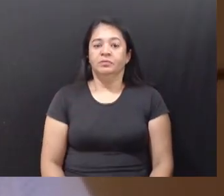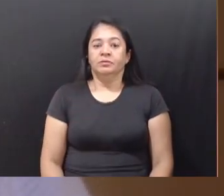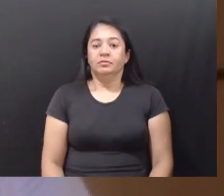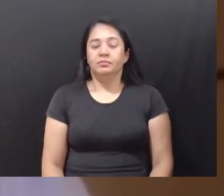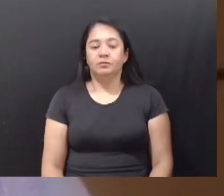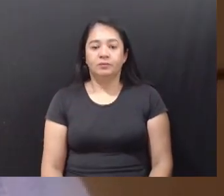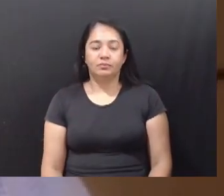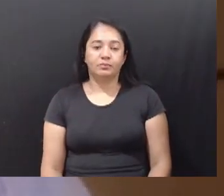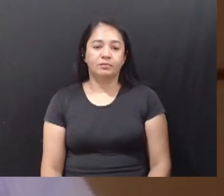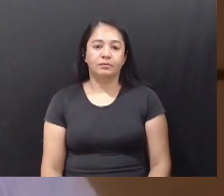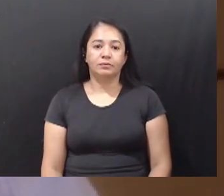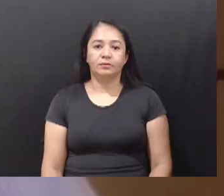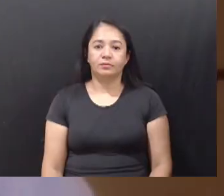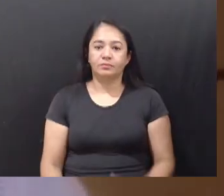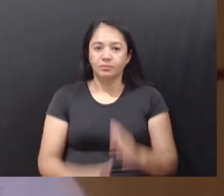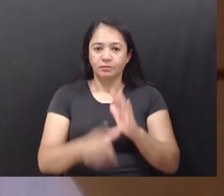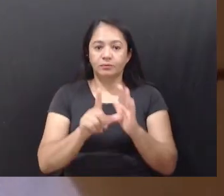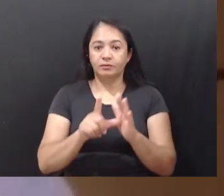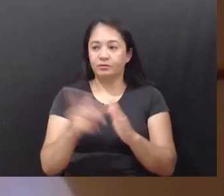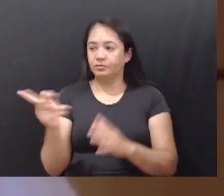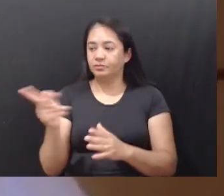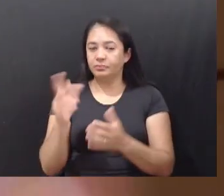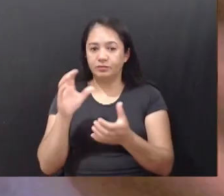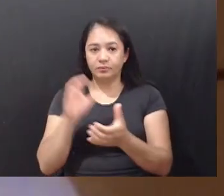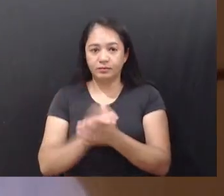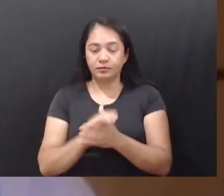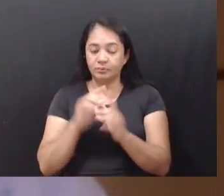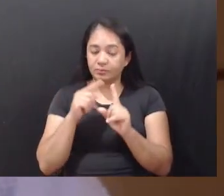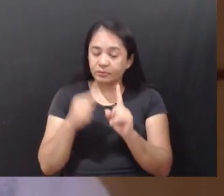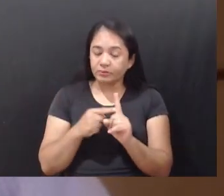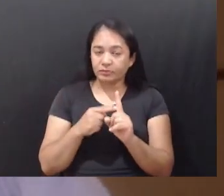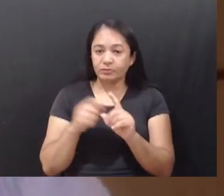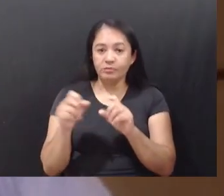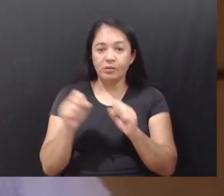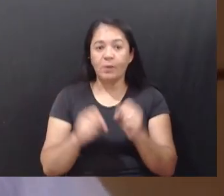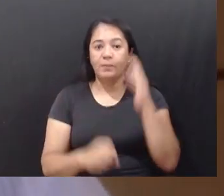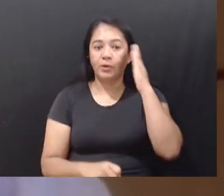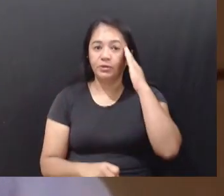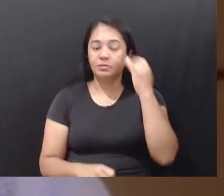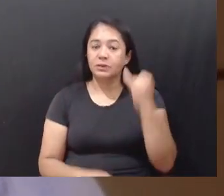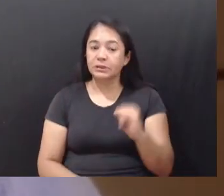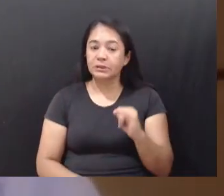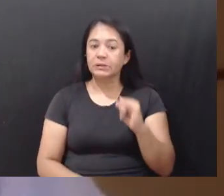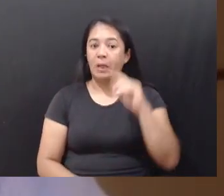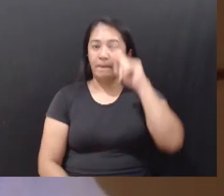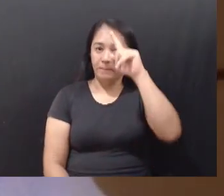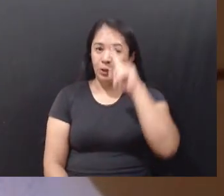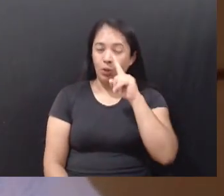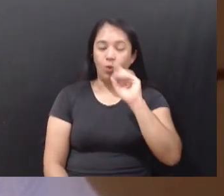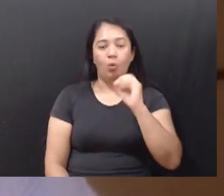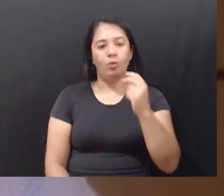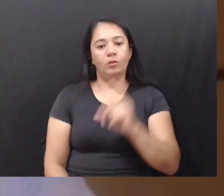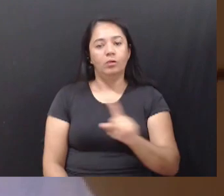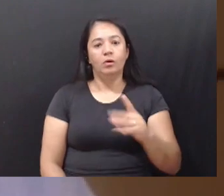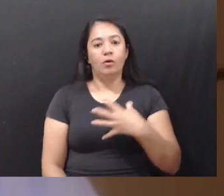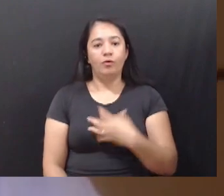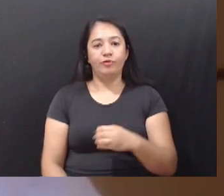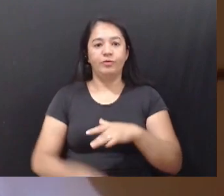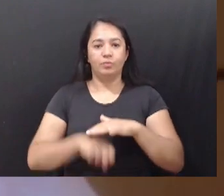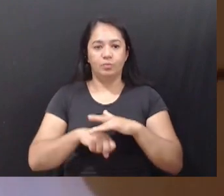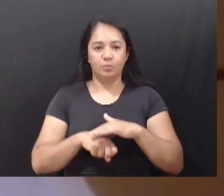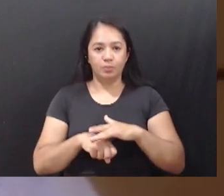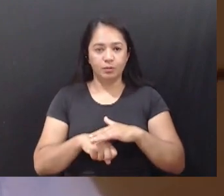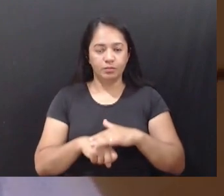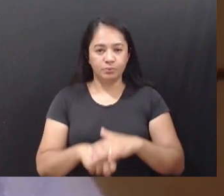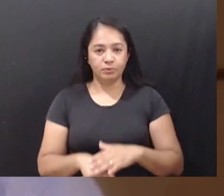é extremamente prevalente. Ou seja, antes desse casal vir a ter o filho, ele pode saber se corre o risco